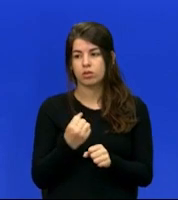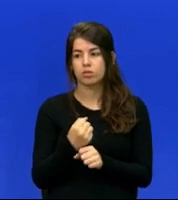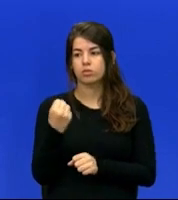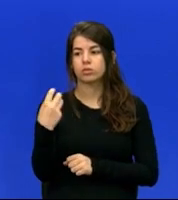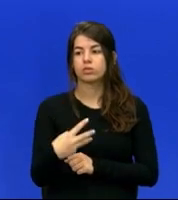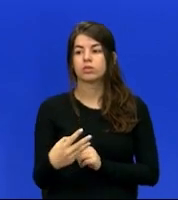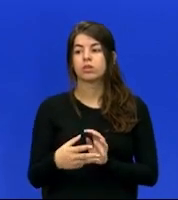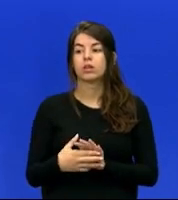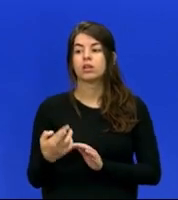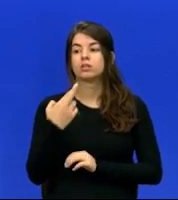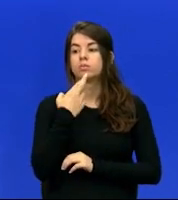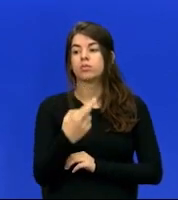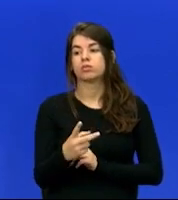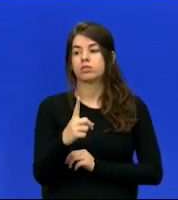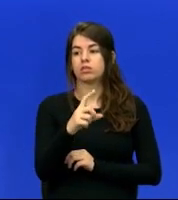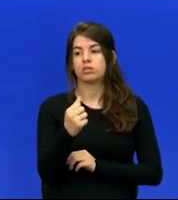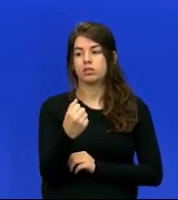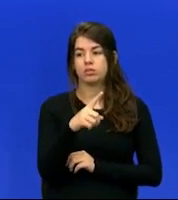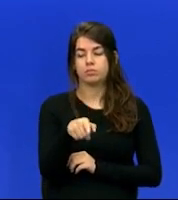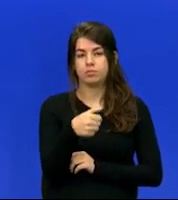cálculos, vamos chegar no resultado de